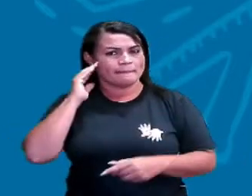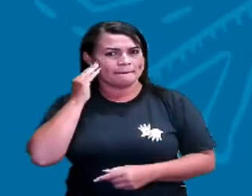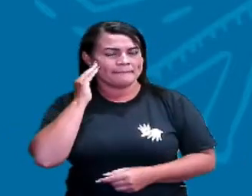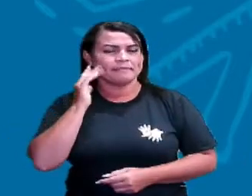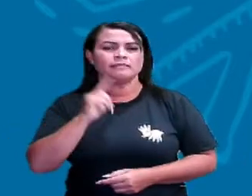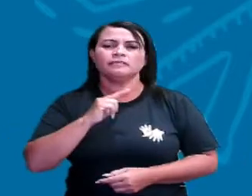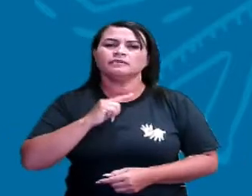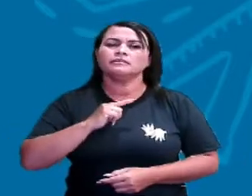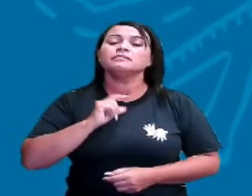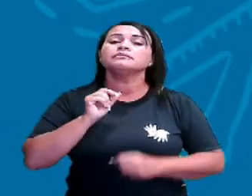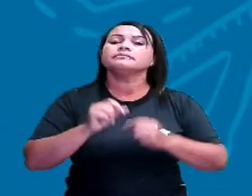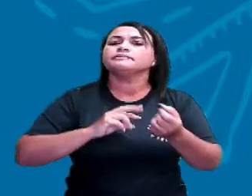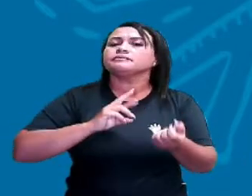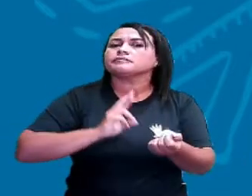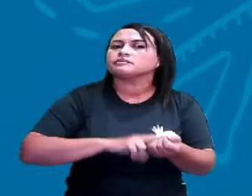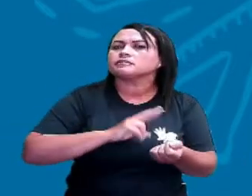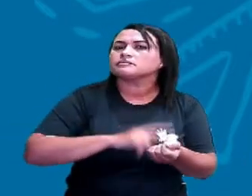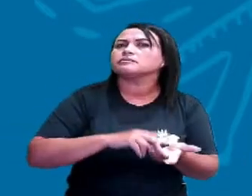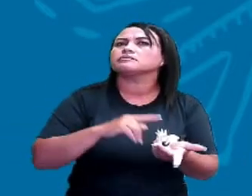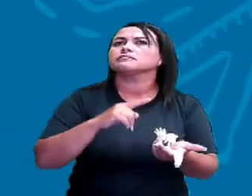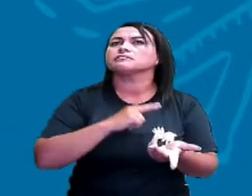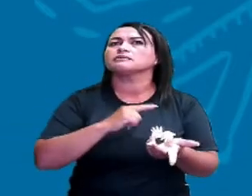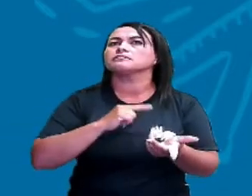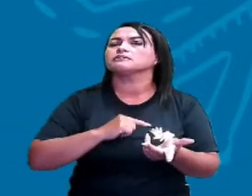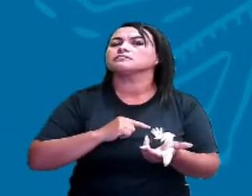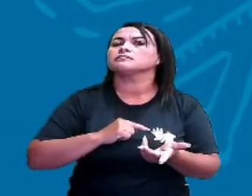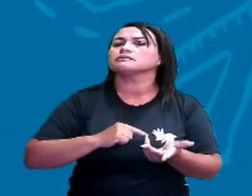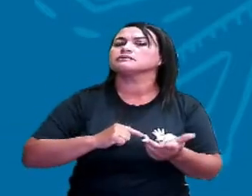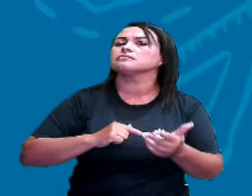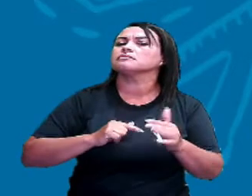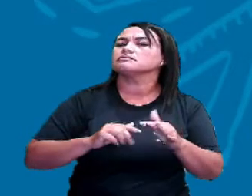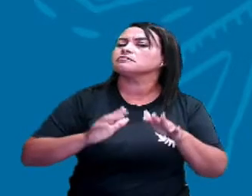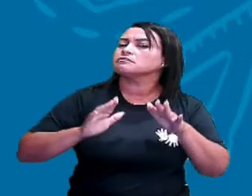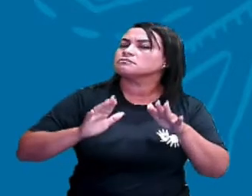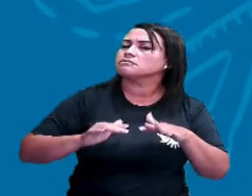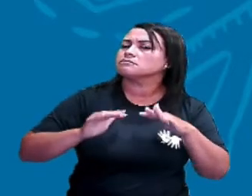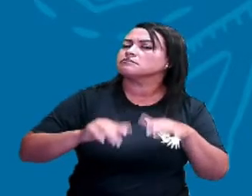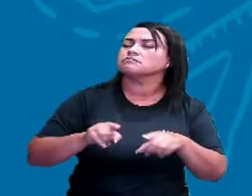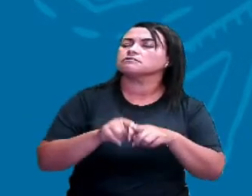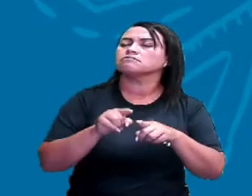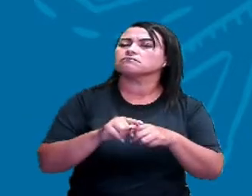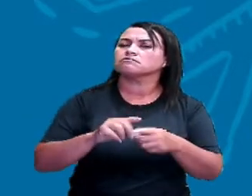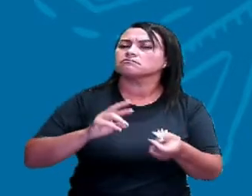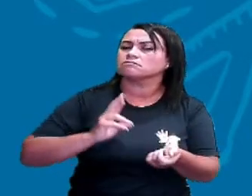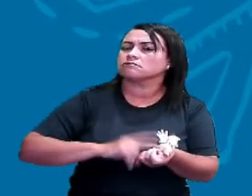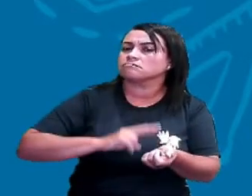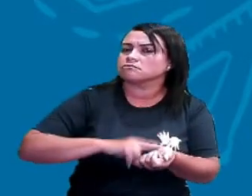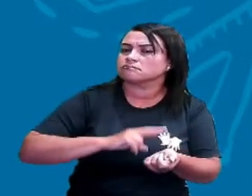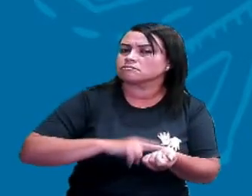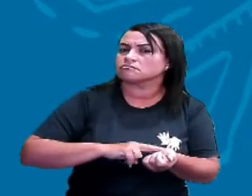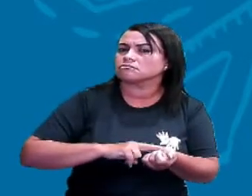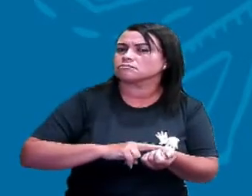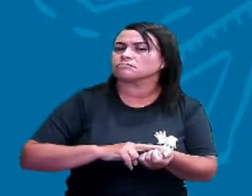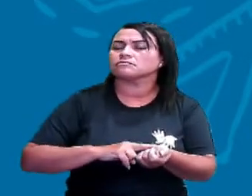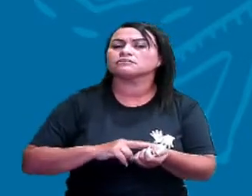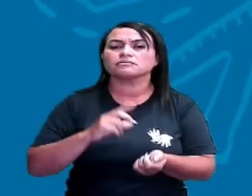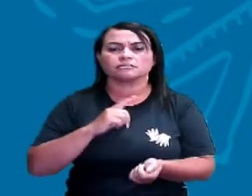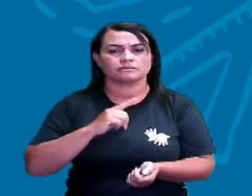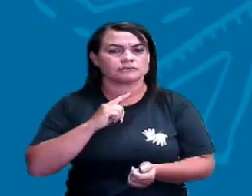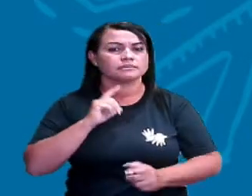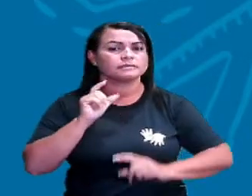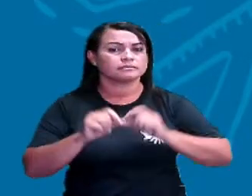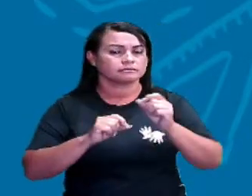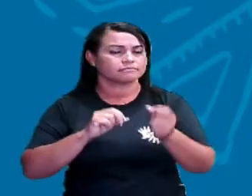né? Ele tem uma entonação, então a gente tem que ler o poema de forma entonada, né? Com a entonação, ele